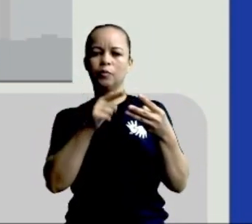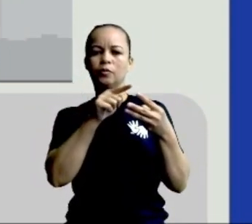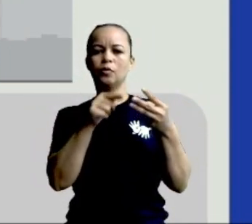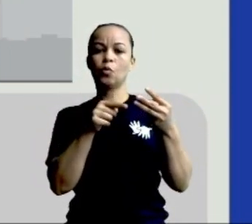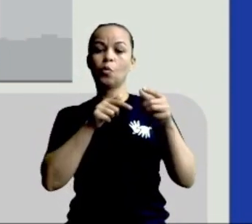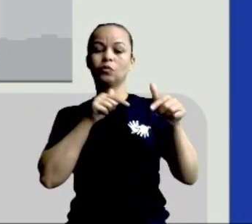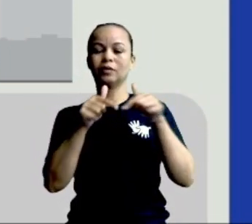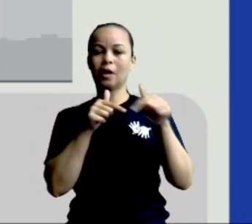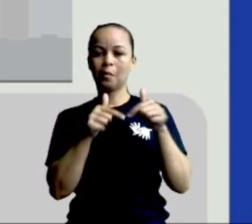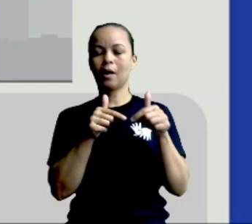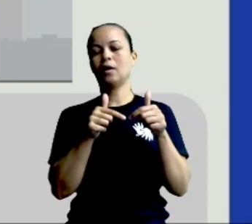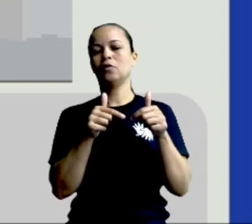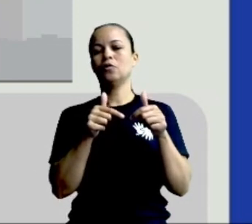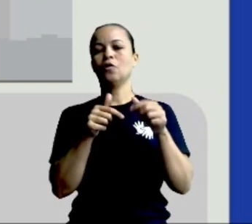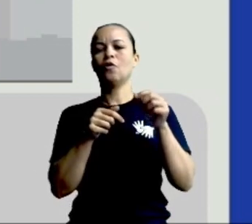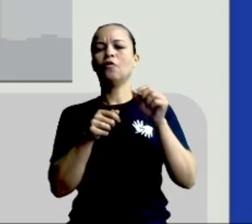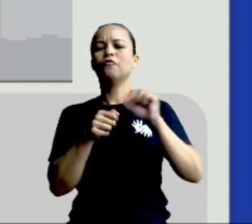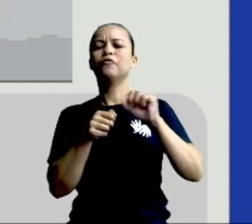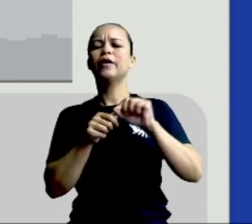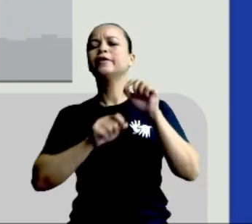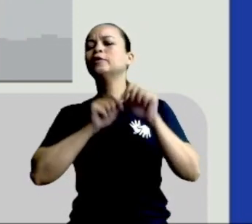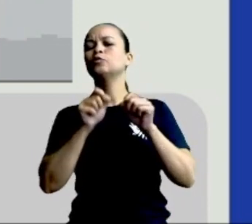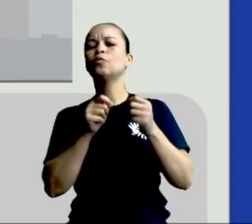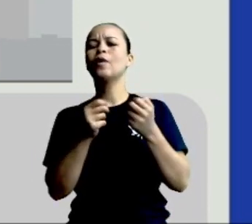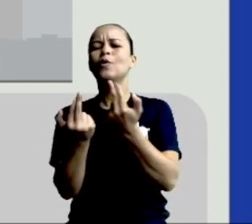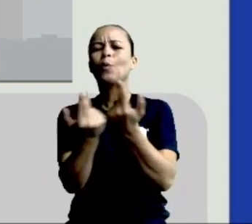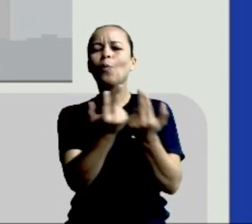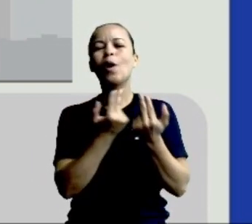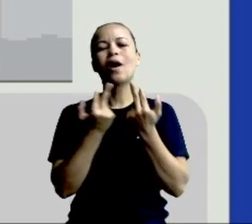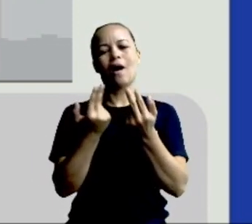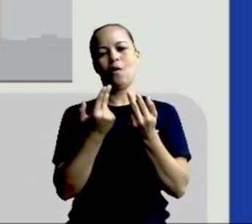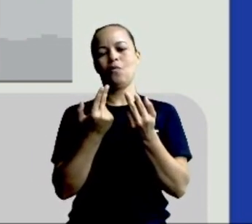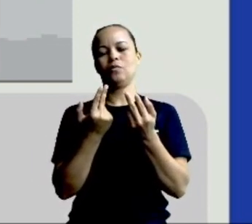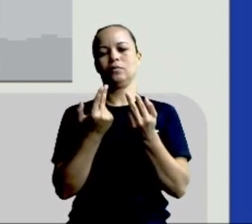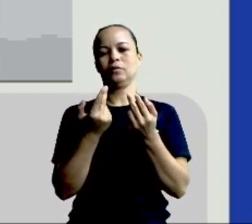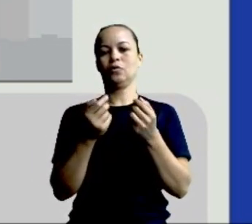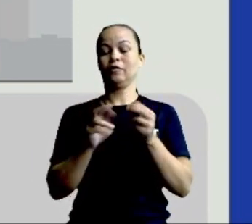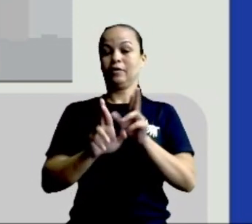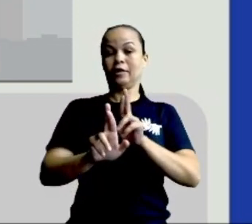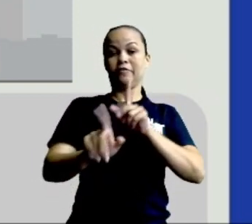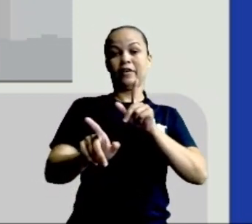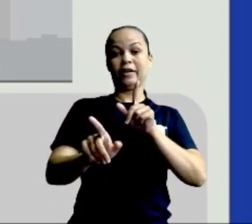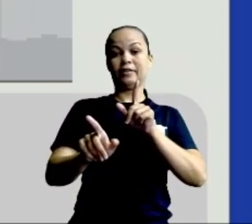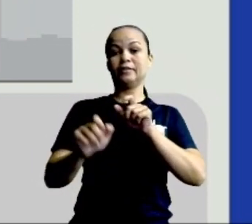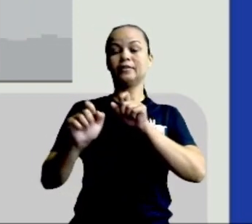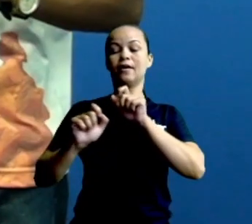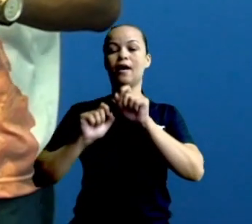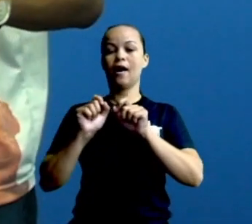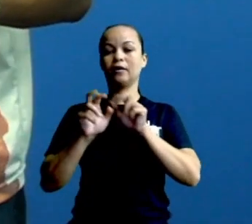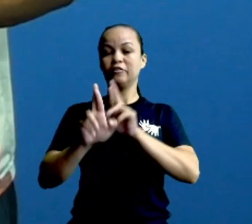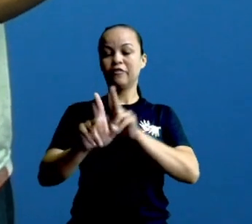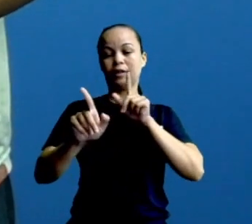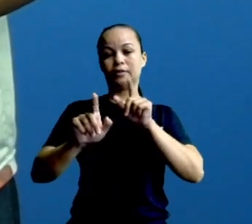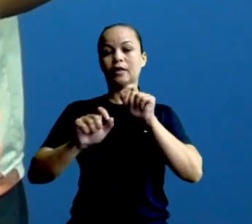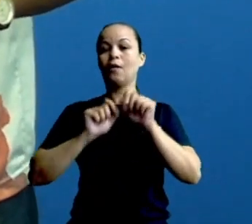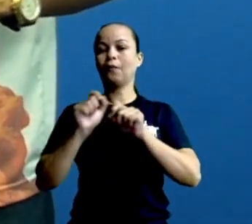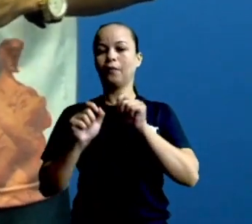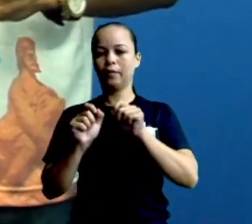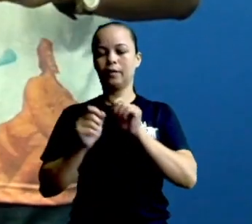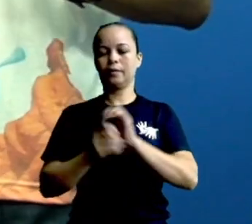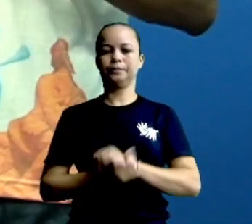o trabalho realizado será o mesmo. É, professor? É. O que vai diferenciar, volta aqui para mim, o que vai